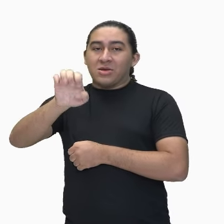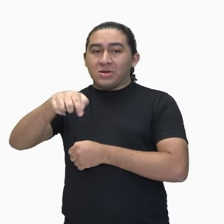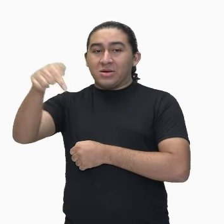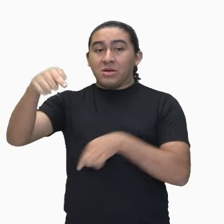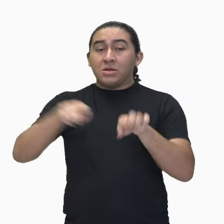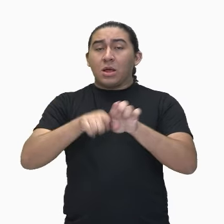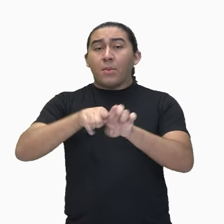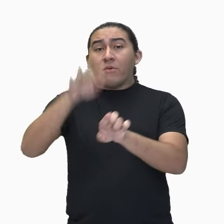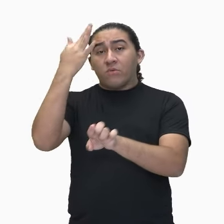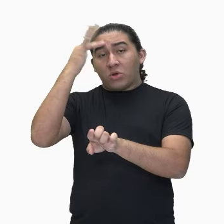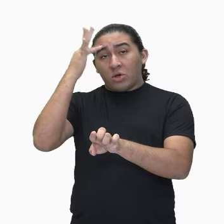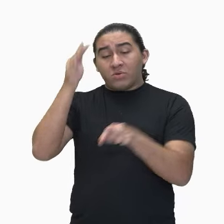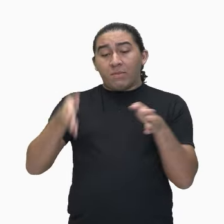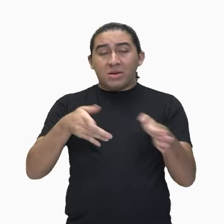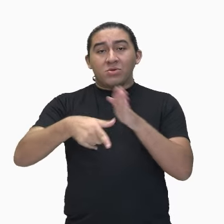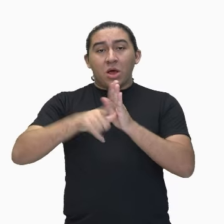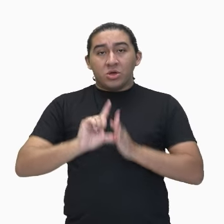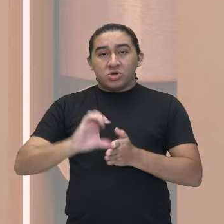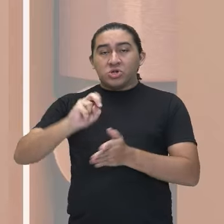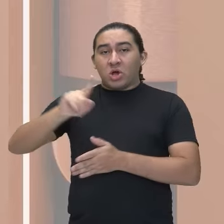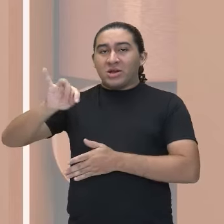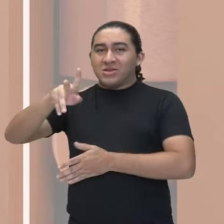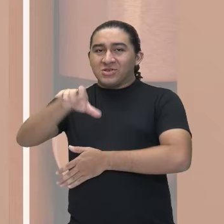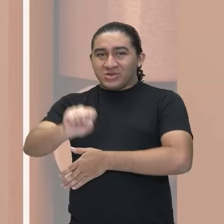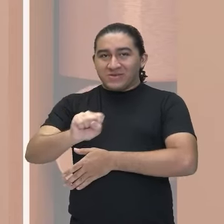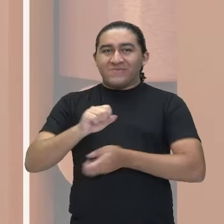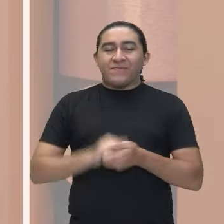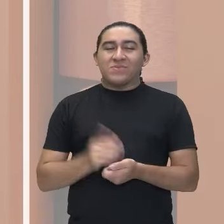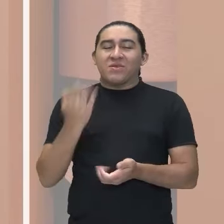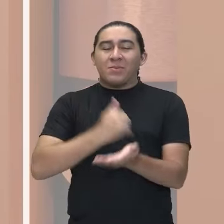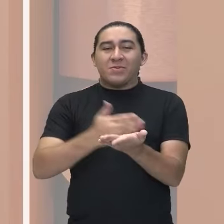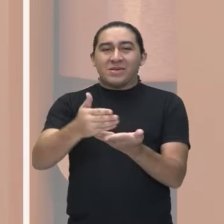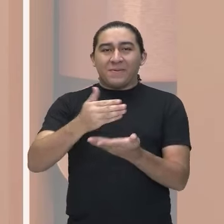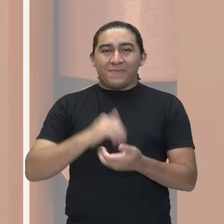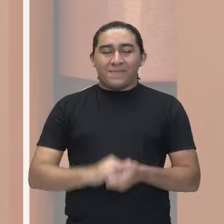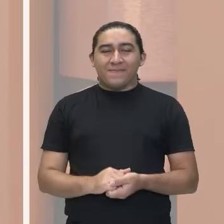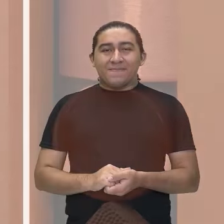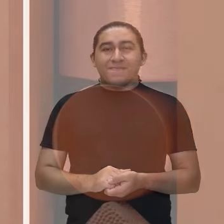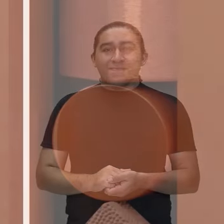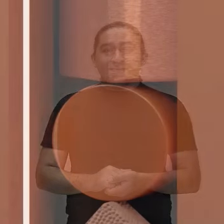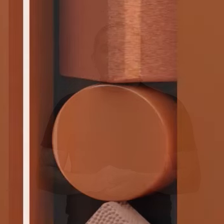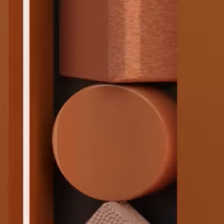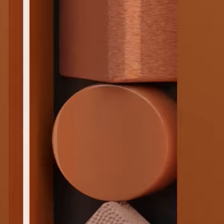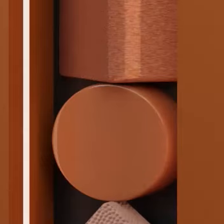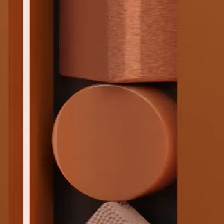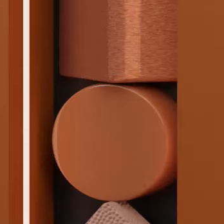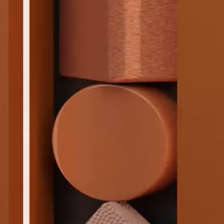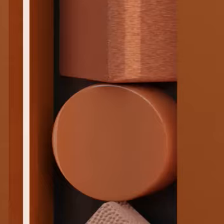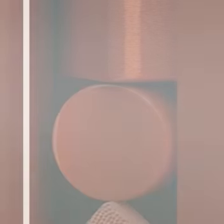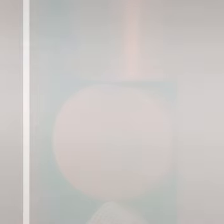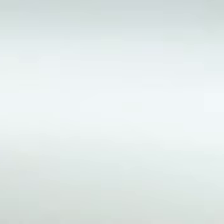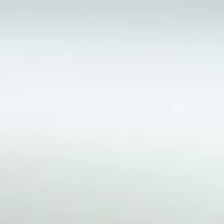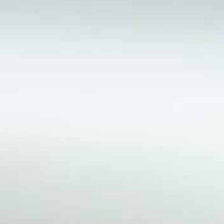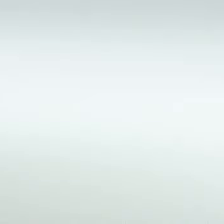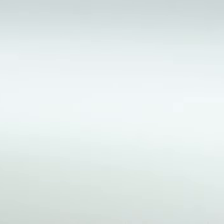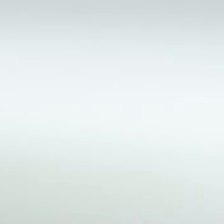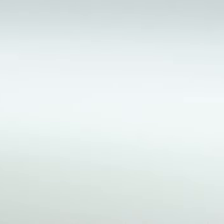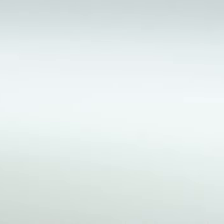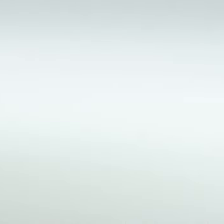os filósofos pré-socráticos. Vamos lá então? Venham comigo e vamos à nossa aula.